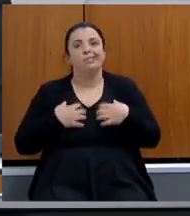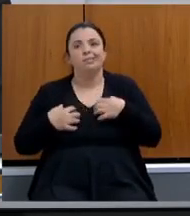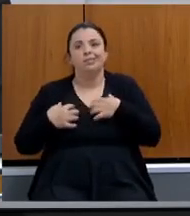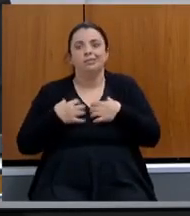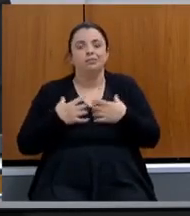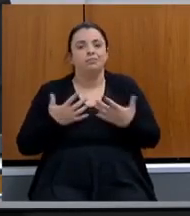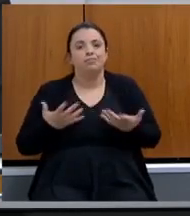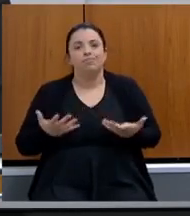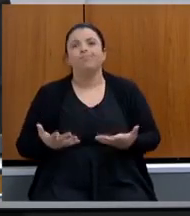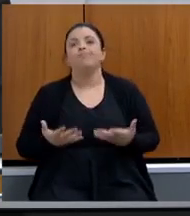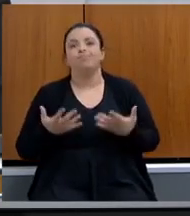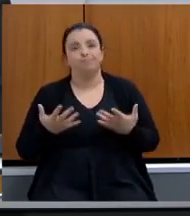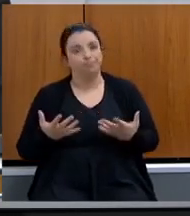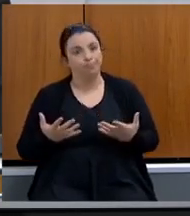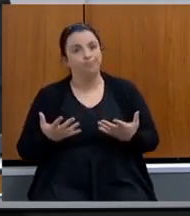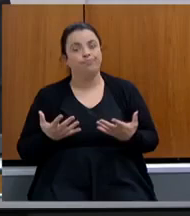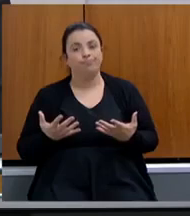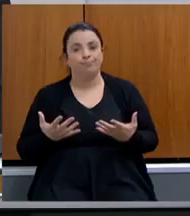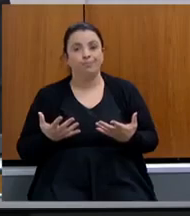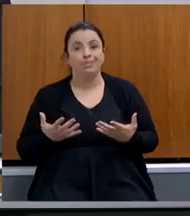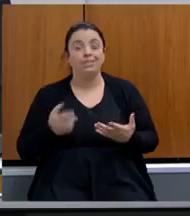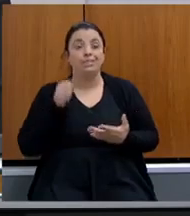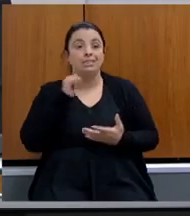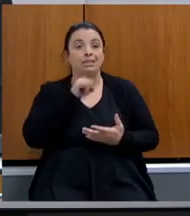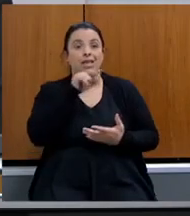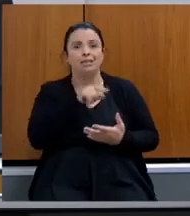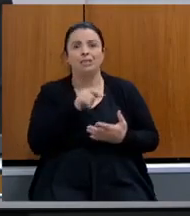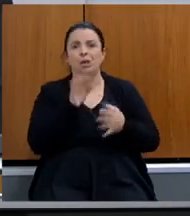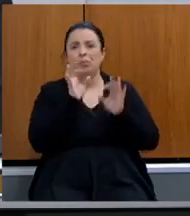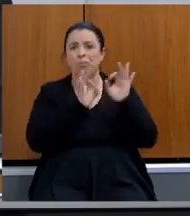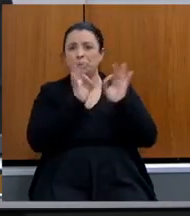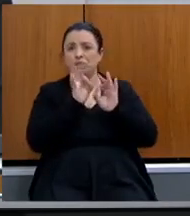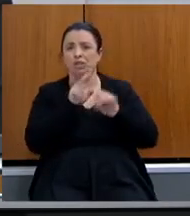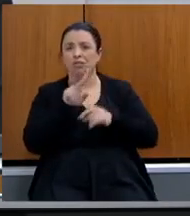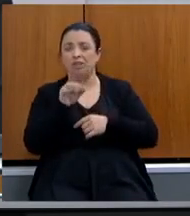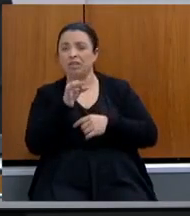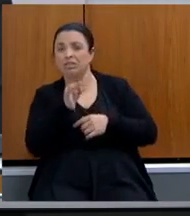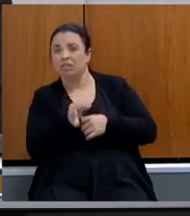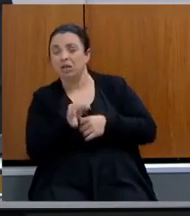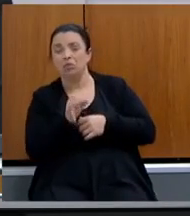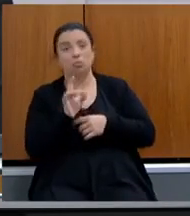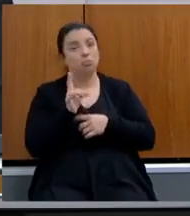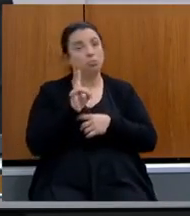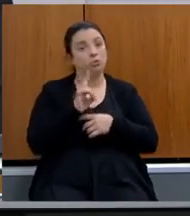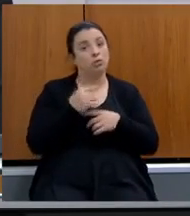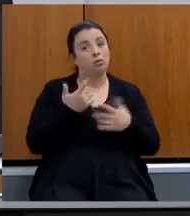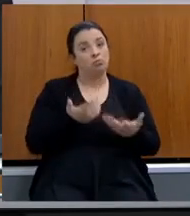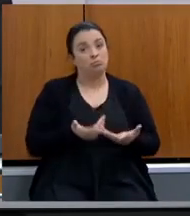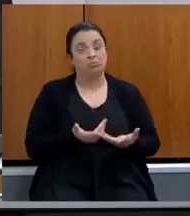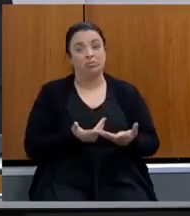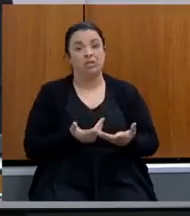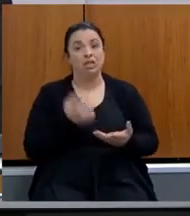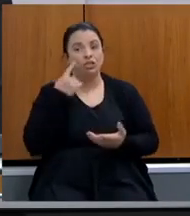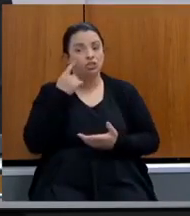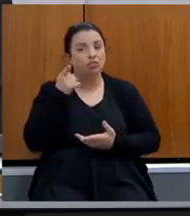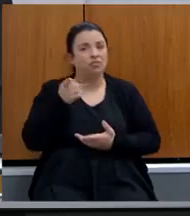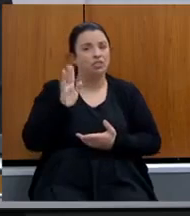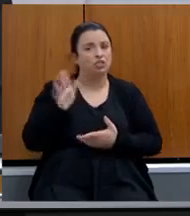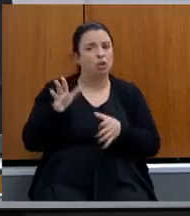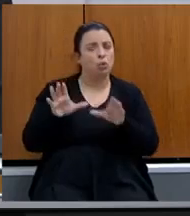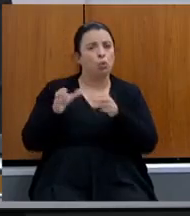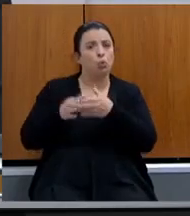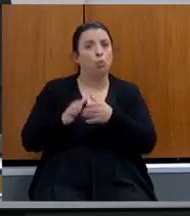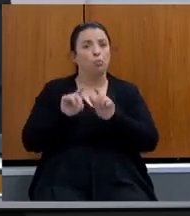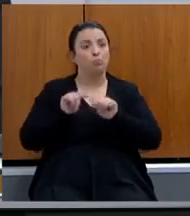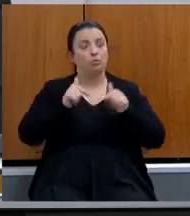consternado se o projeto realmente vai dar certo mas vez que a gente vê essas forças atuando já antes